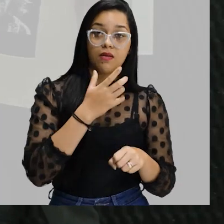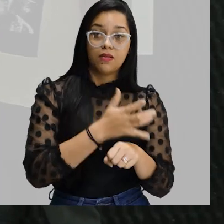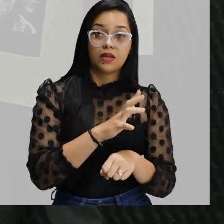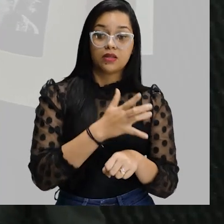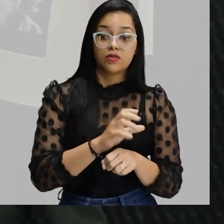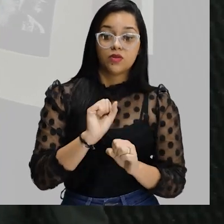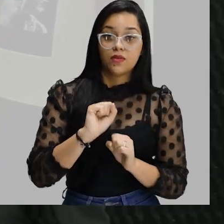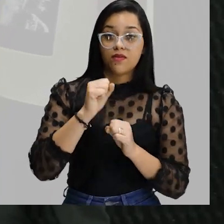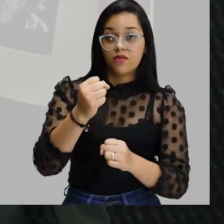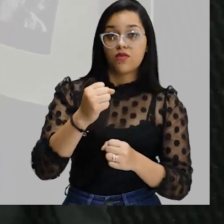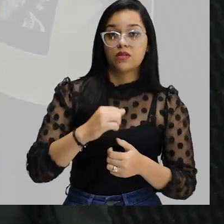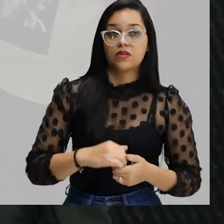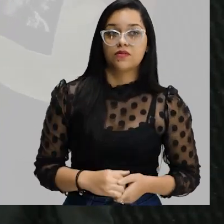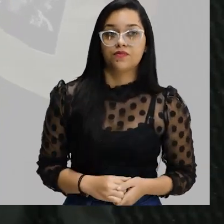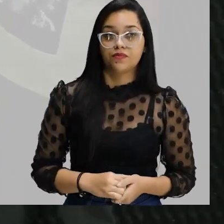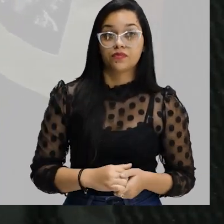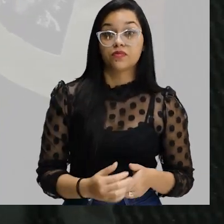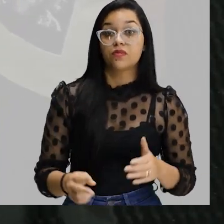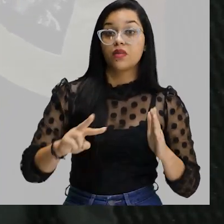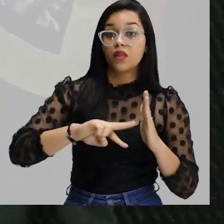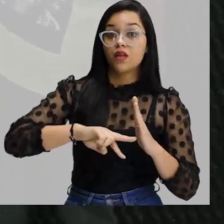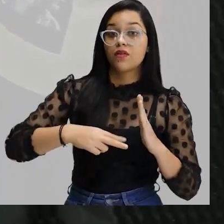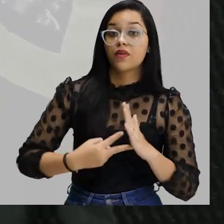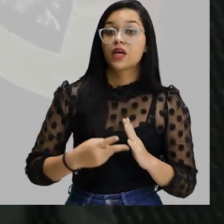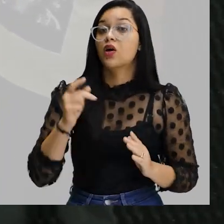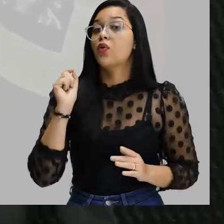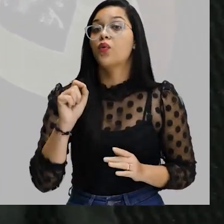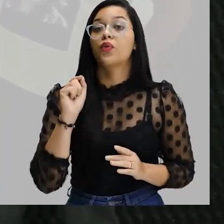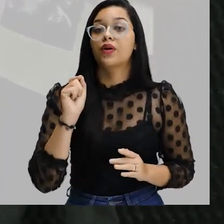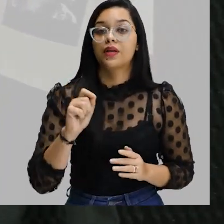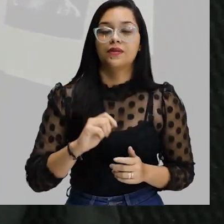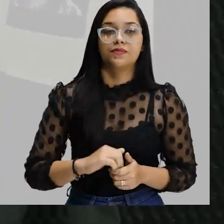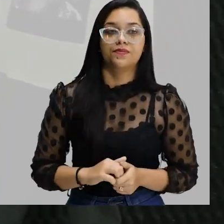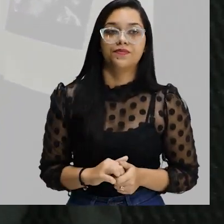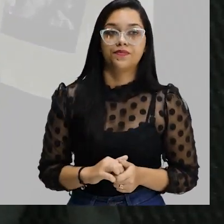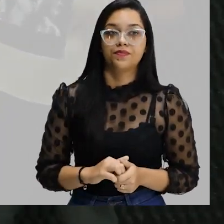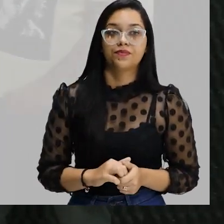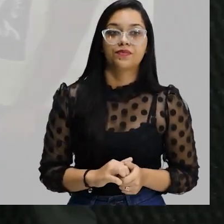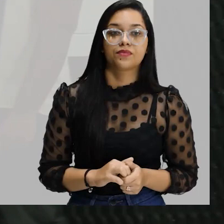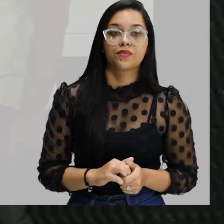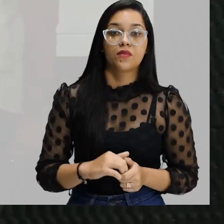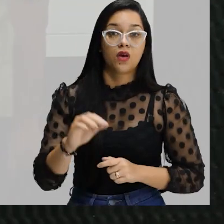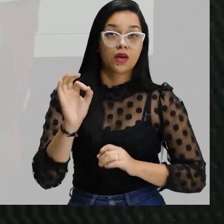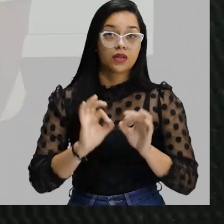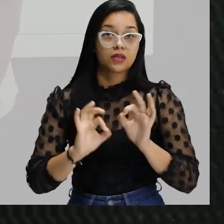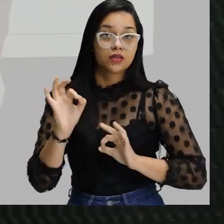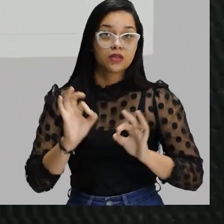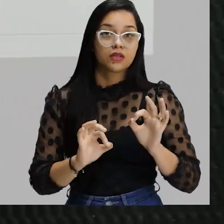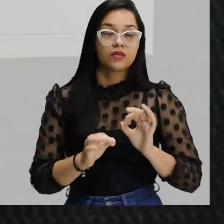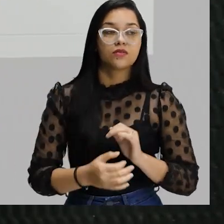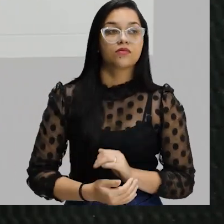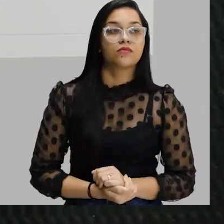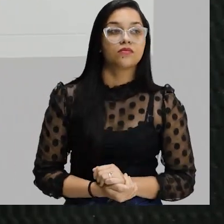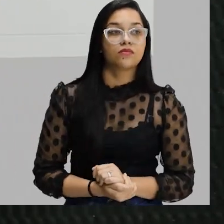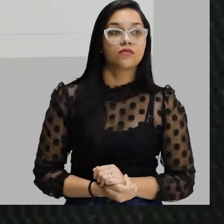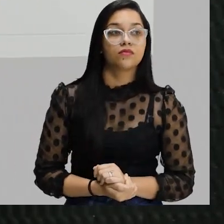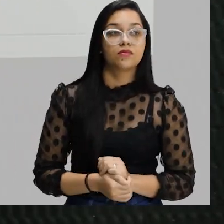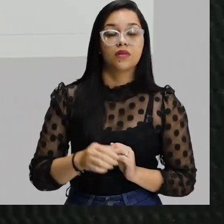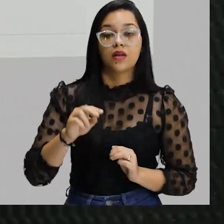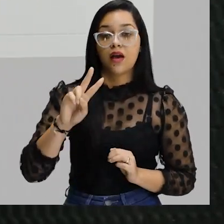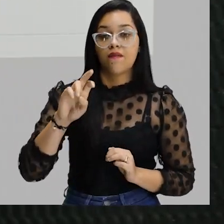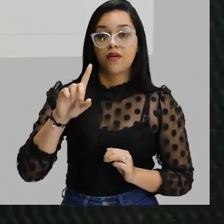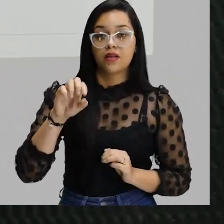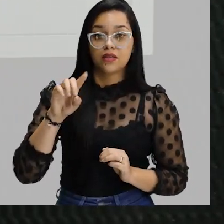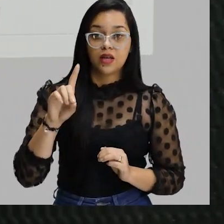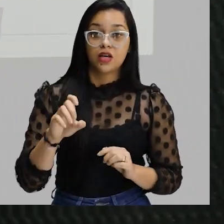de uma força. Ou seja, né? Reformulando, a velocidade